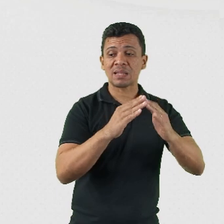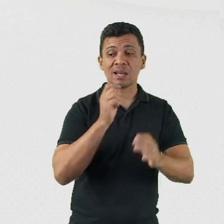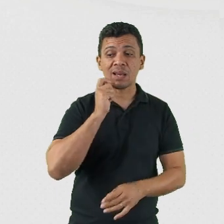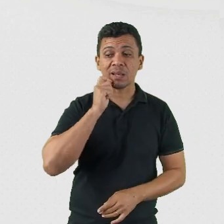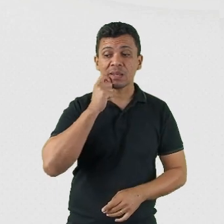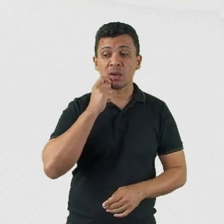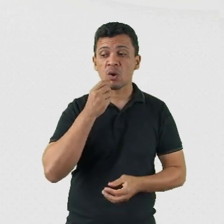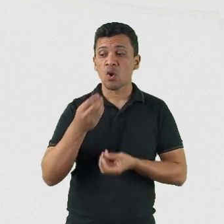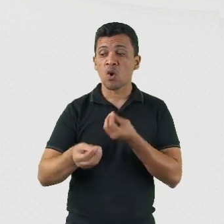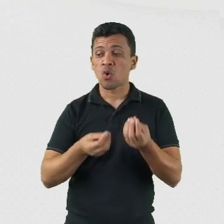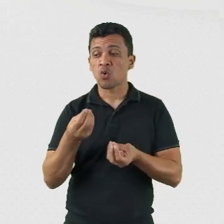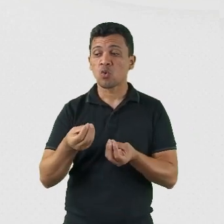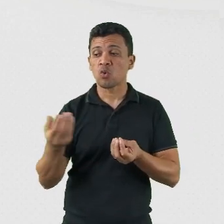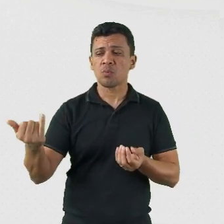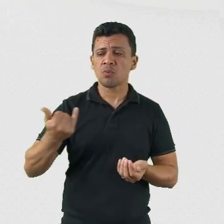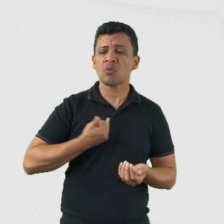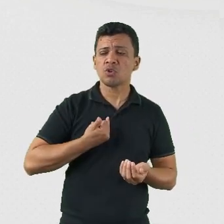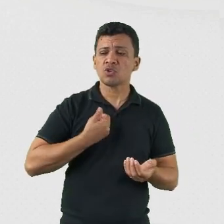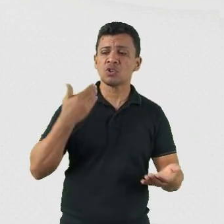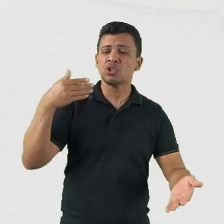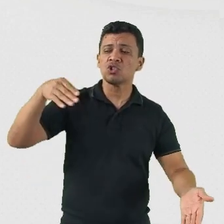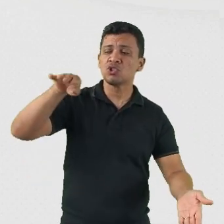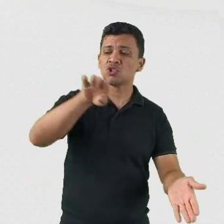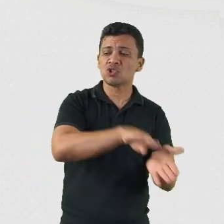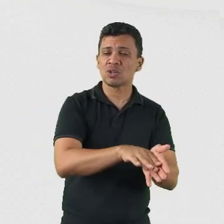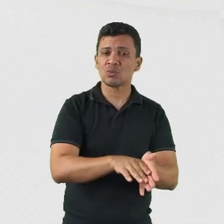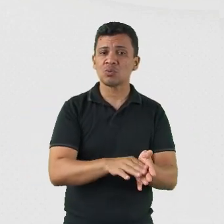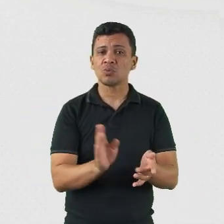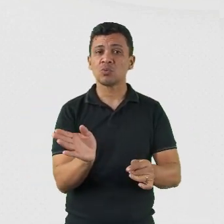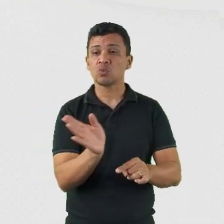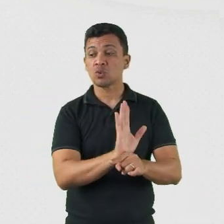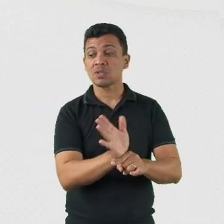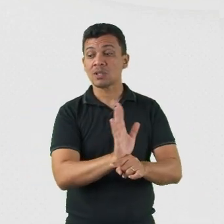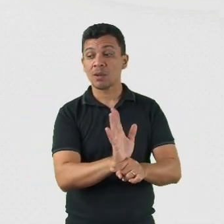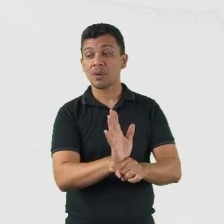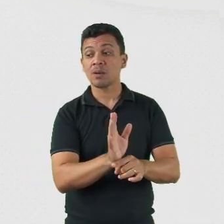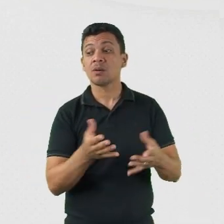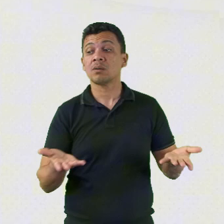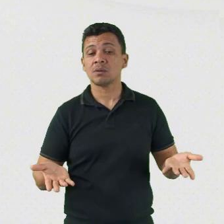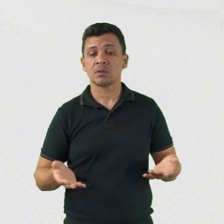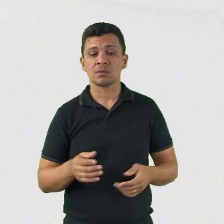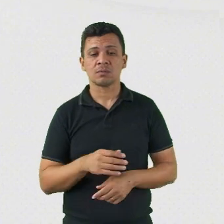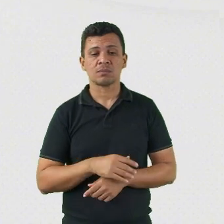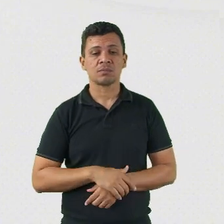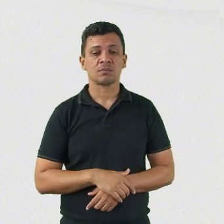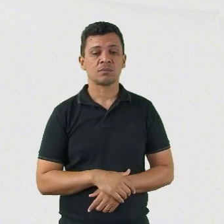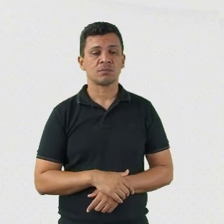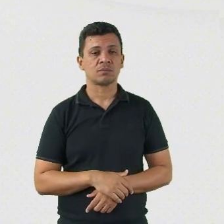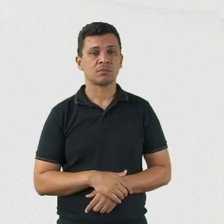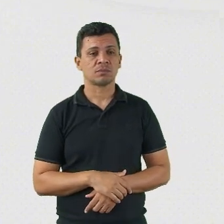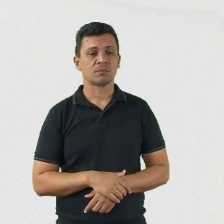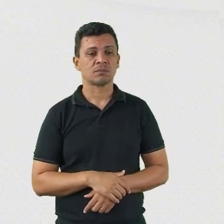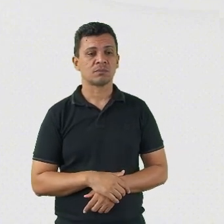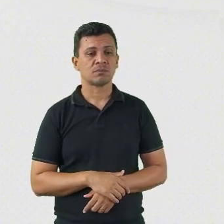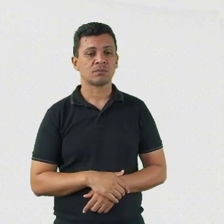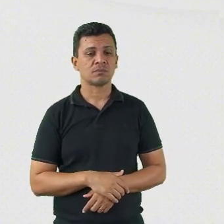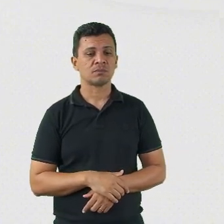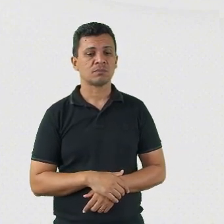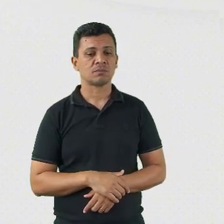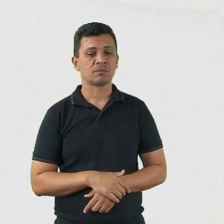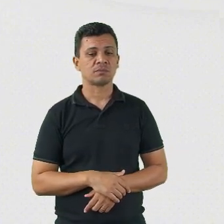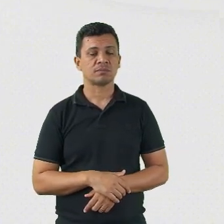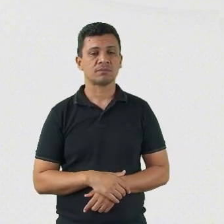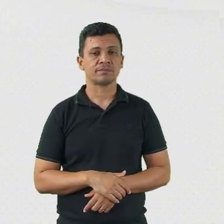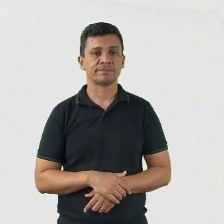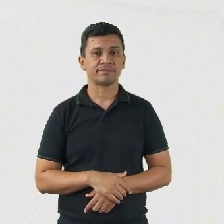dizer como é que eu chego no cinema? E aí a resposta vem: cross the street and turn right. It's next to